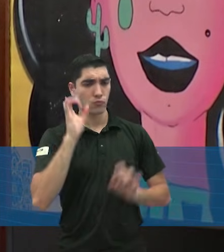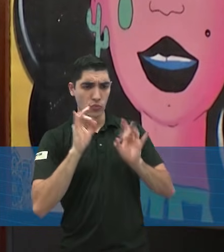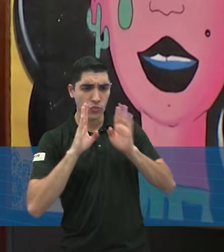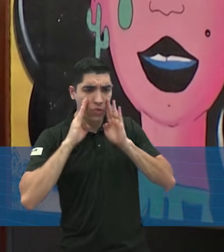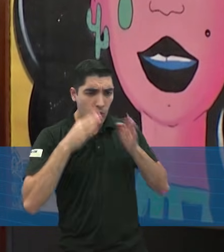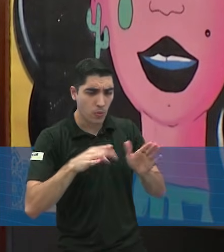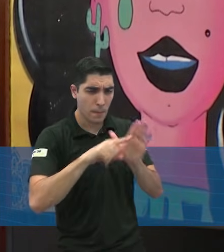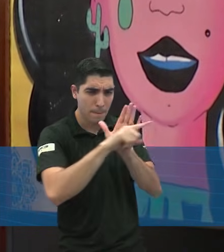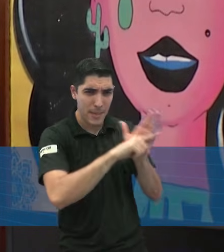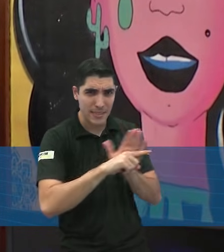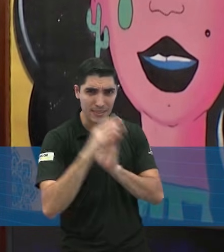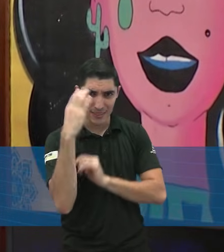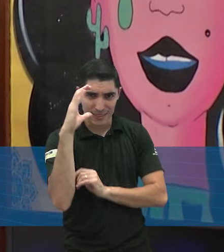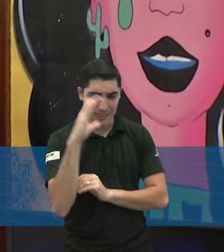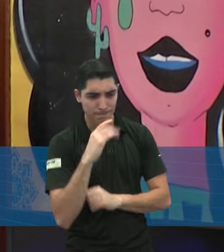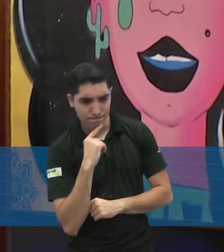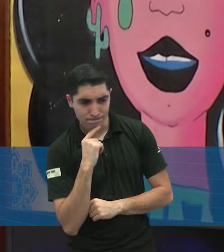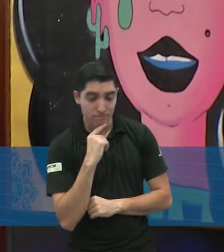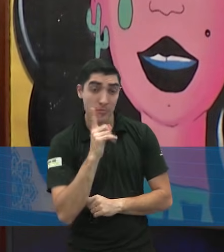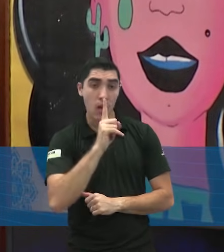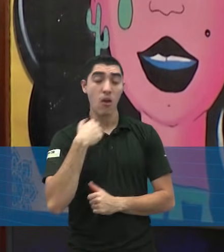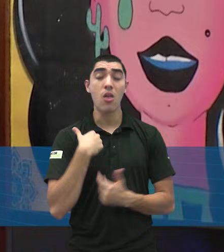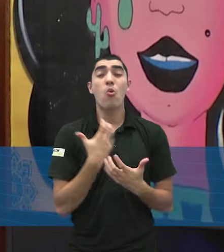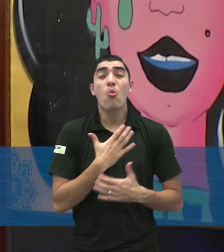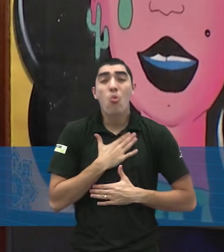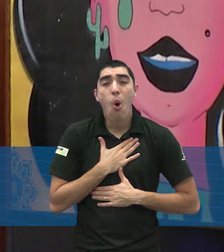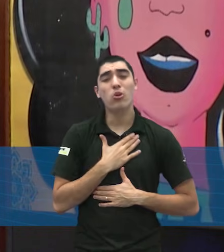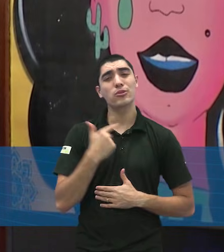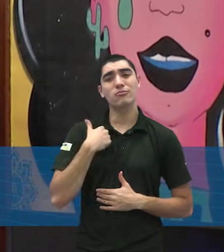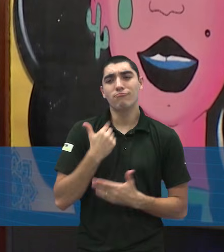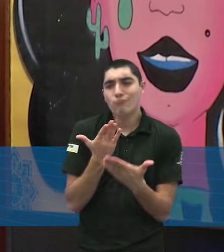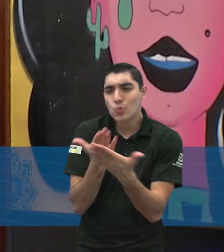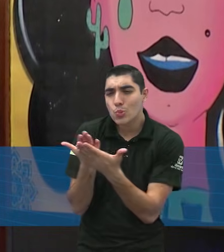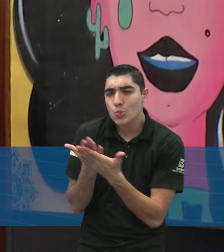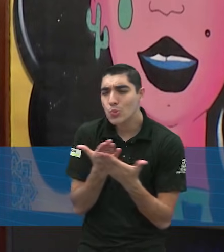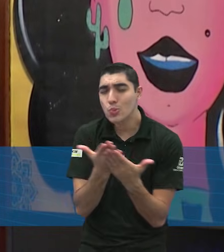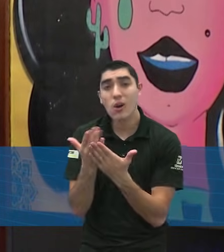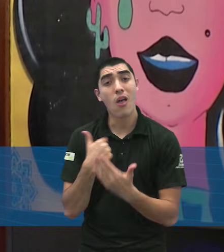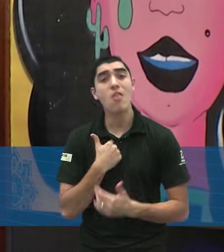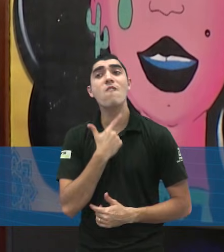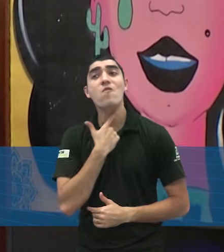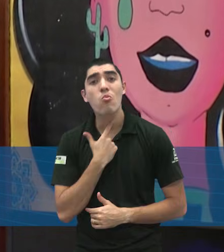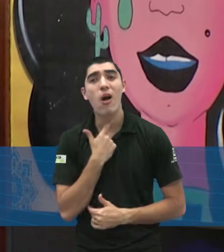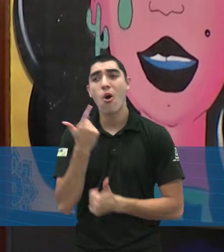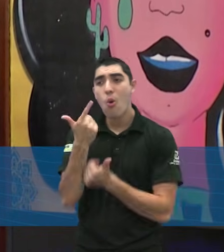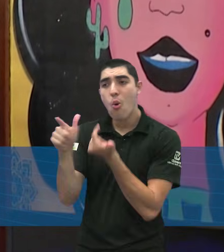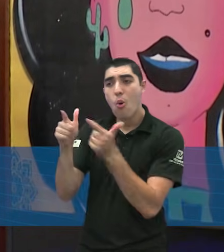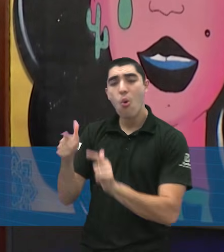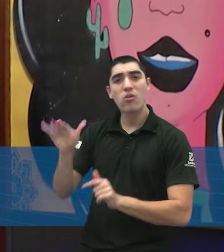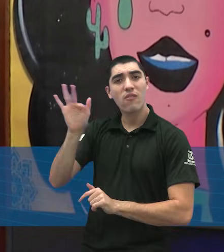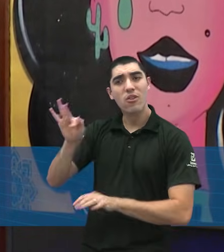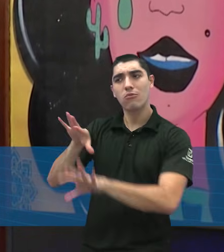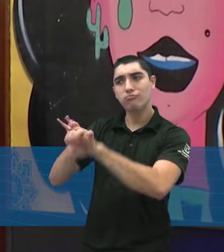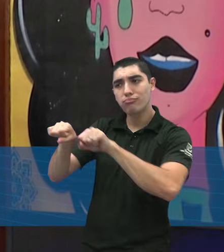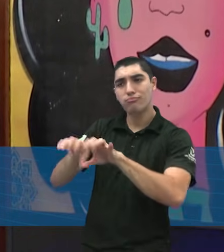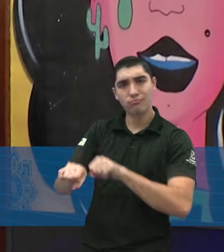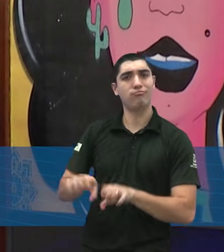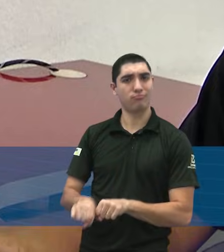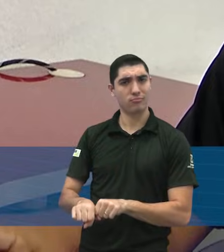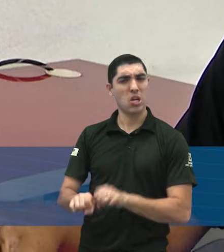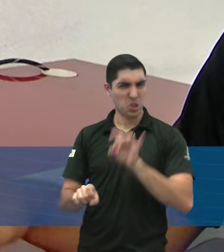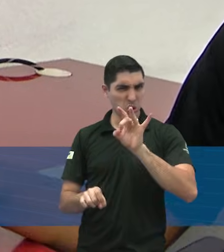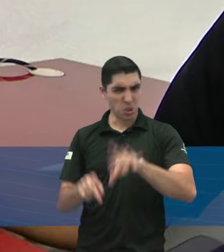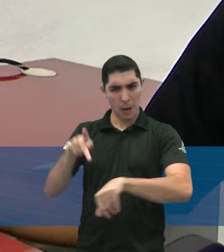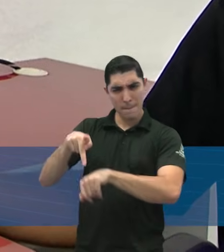científica, mas eu me vejo estudando e pesquisando, porque eu tenho vontade de ter outras formações. Não necessariamente